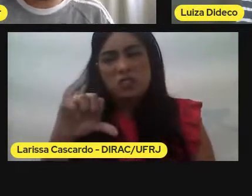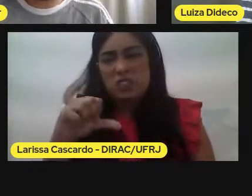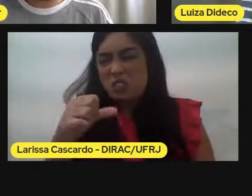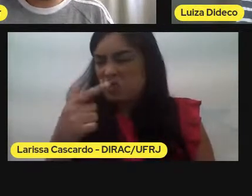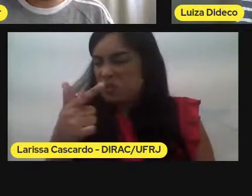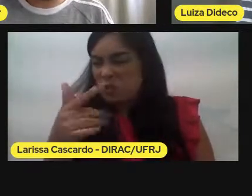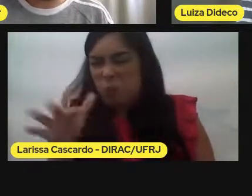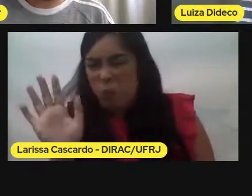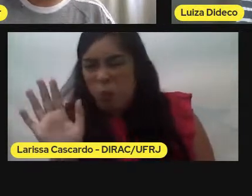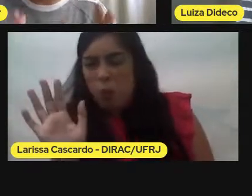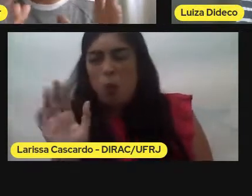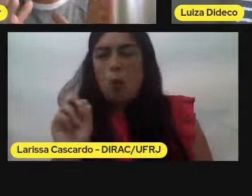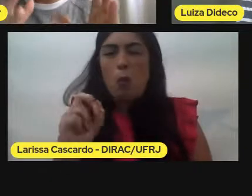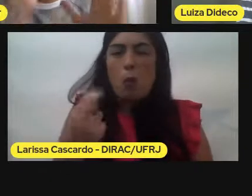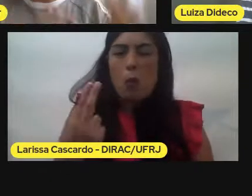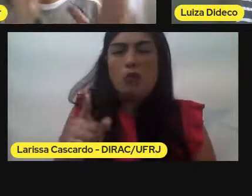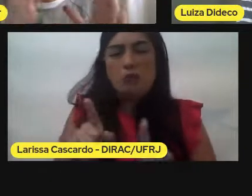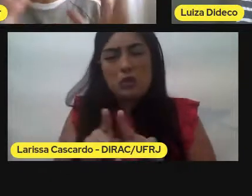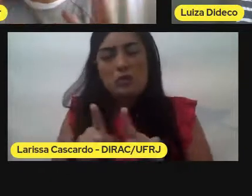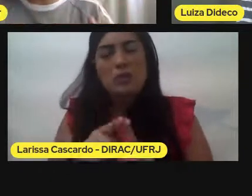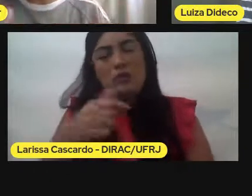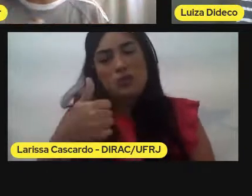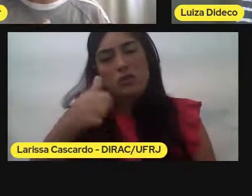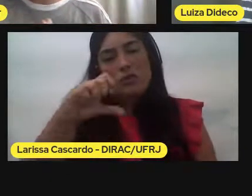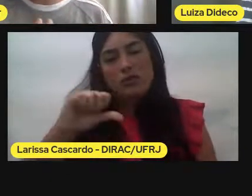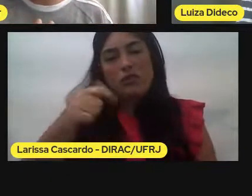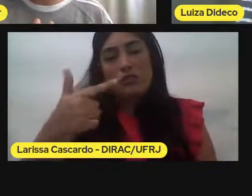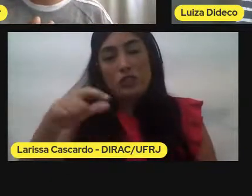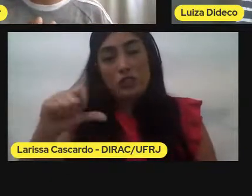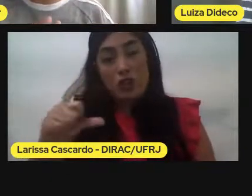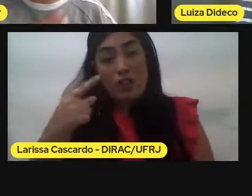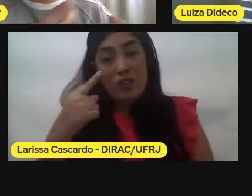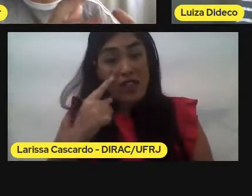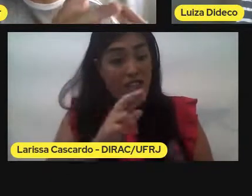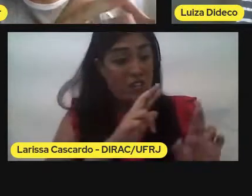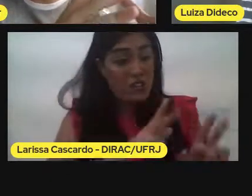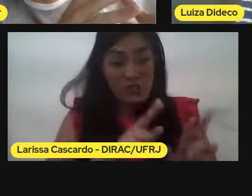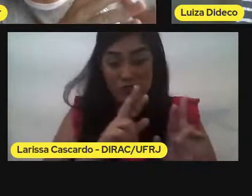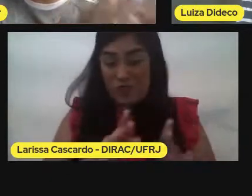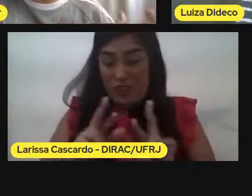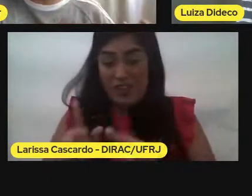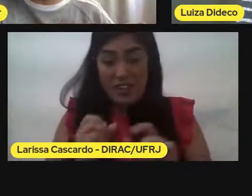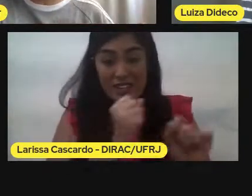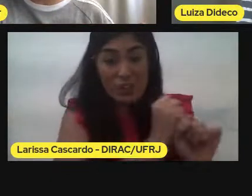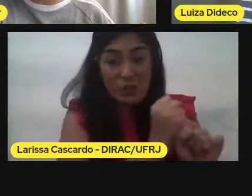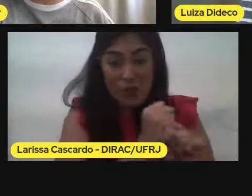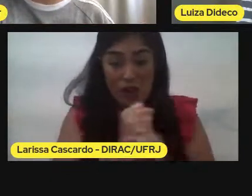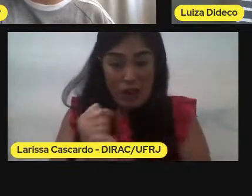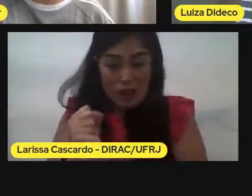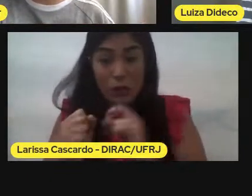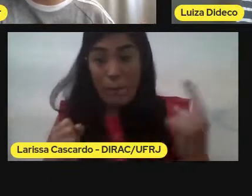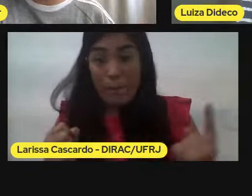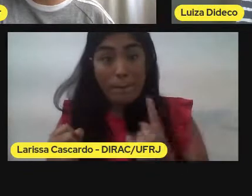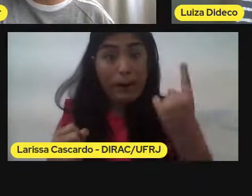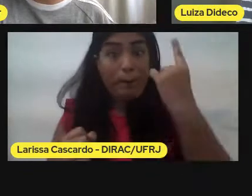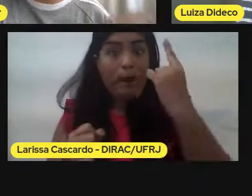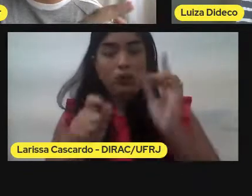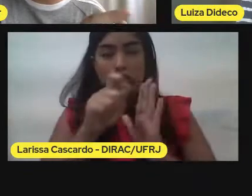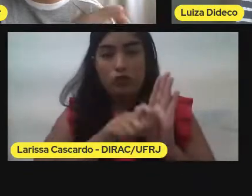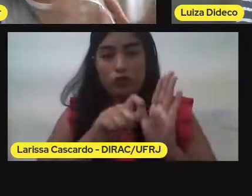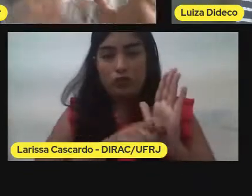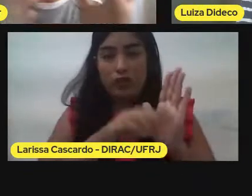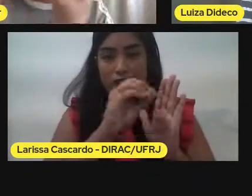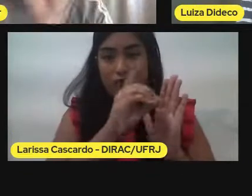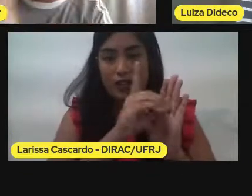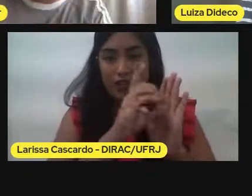29. E a diferença desses papéis, os escritos nas primeiras décadas do século XX